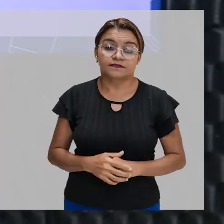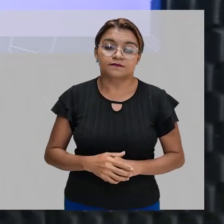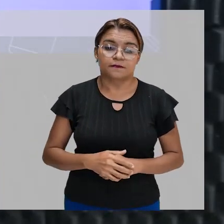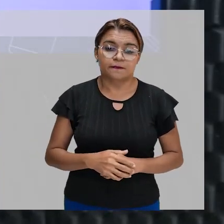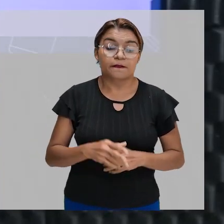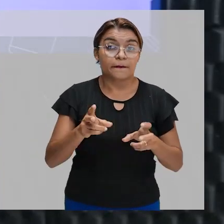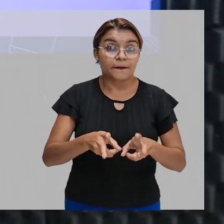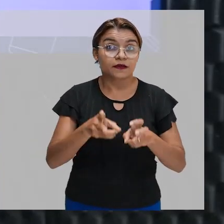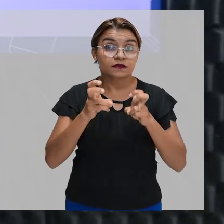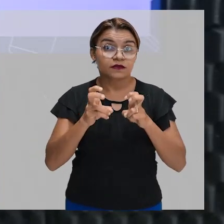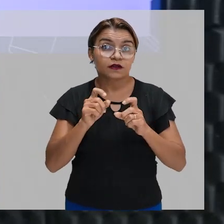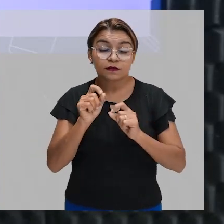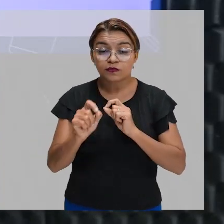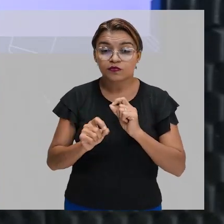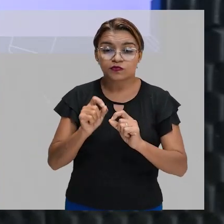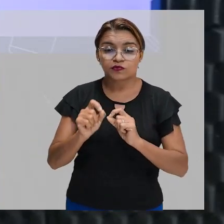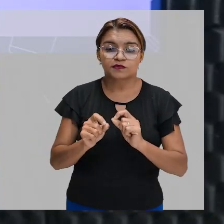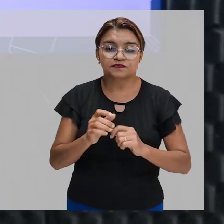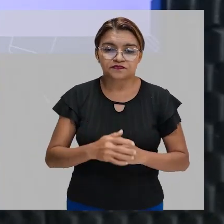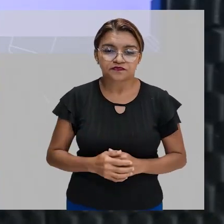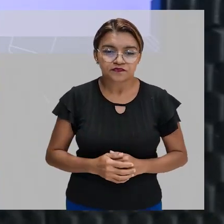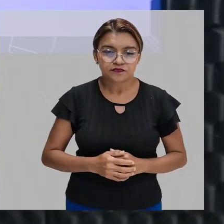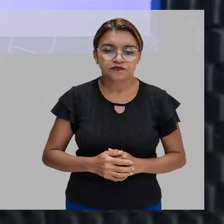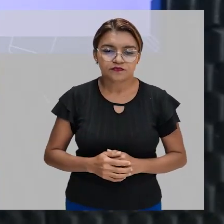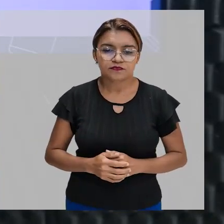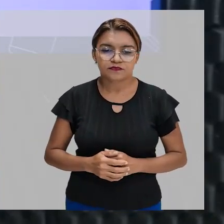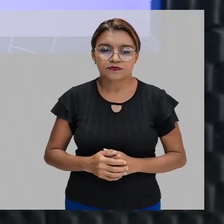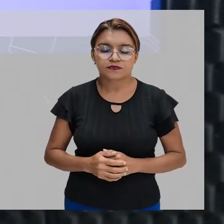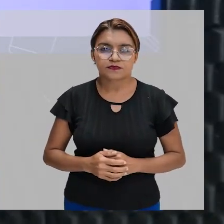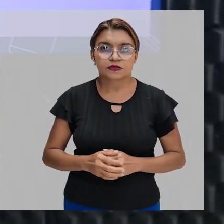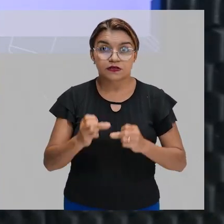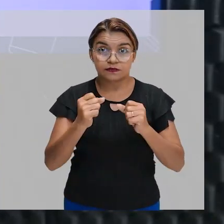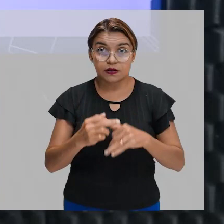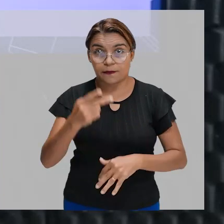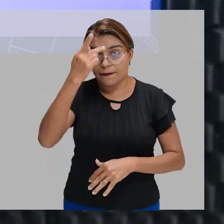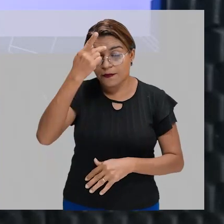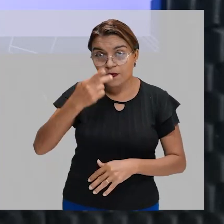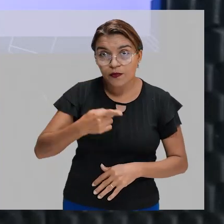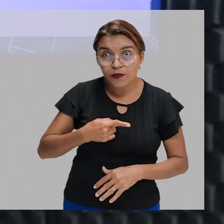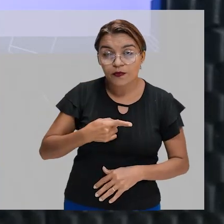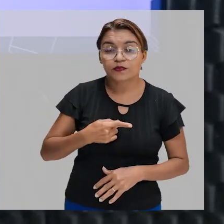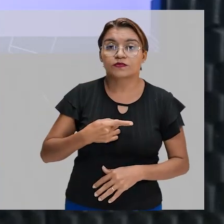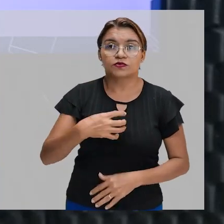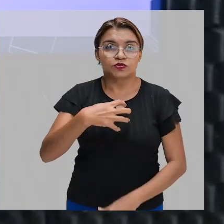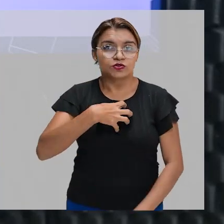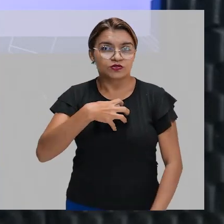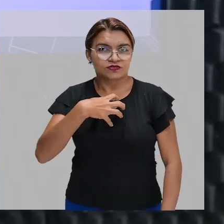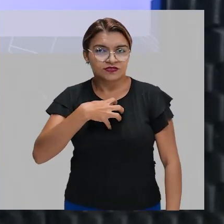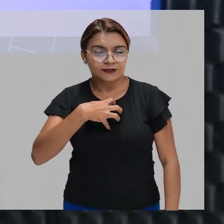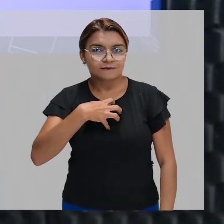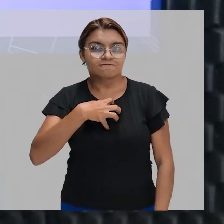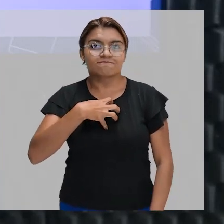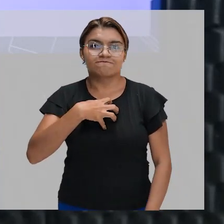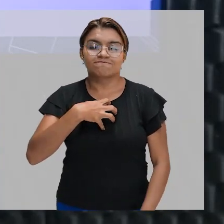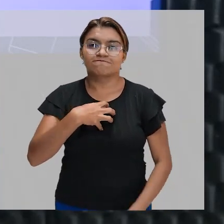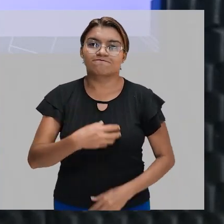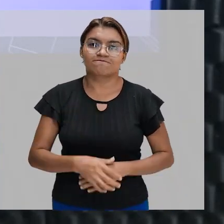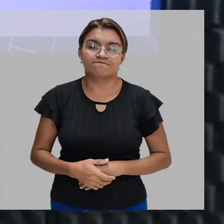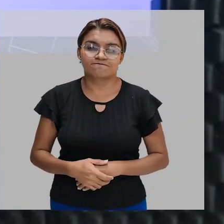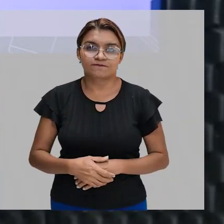deu para perceber aqui que o eu lírico tá falando dele mesmo do seu estado é